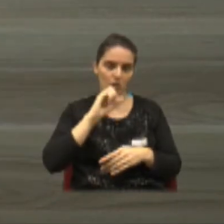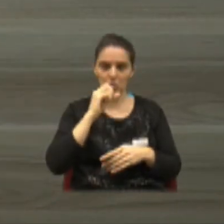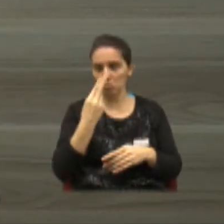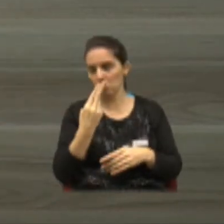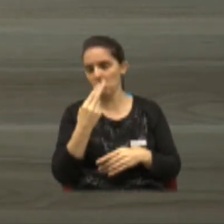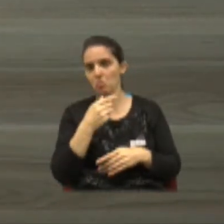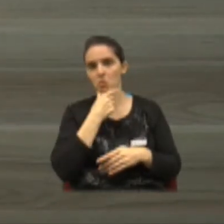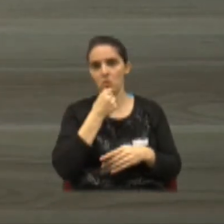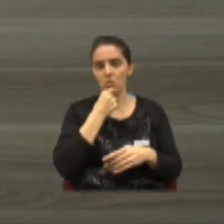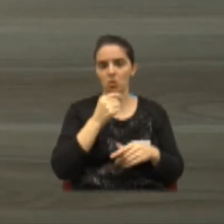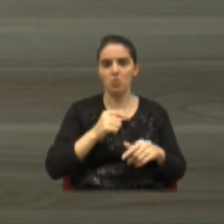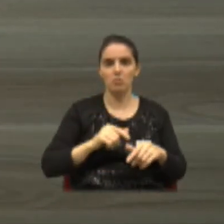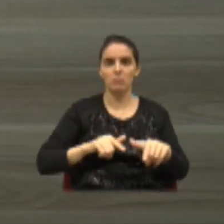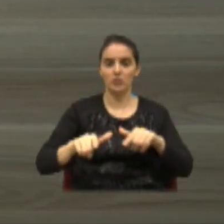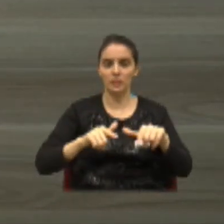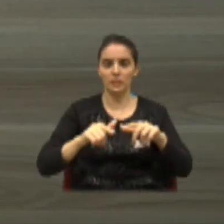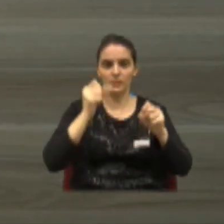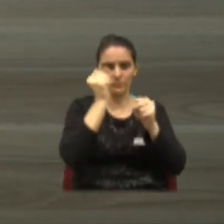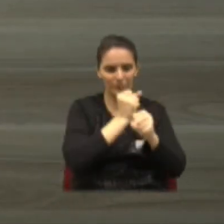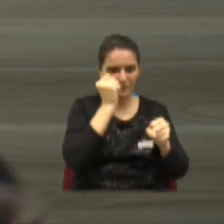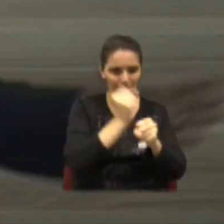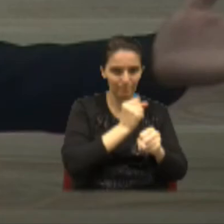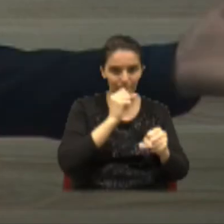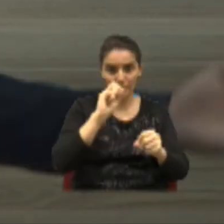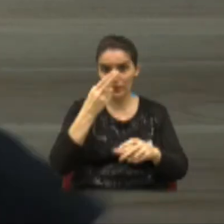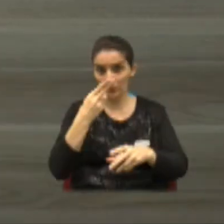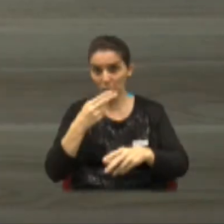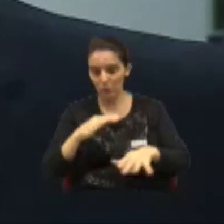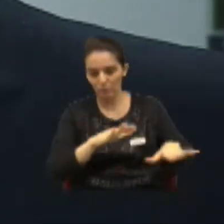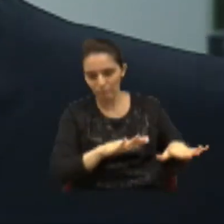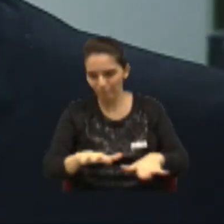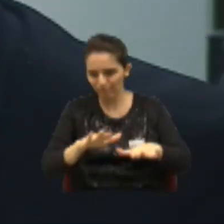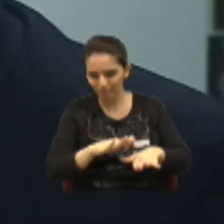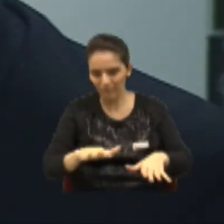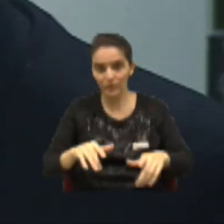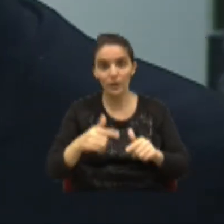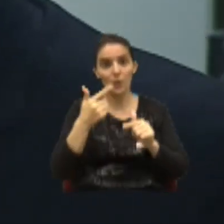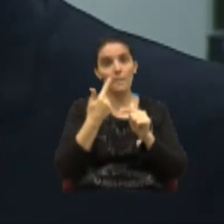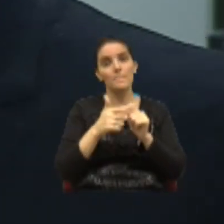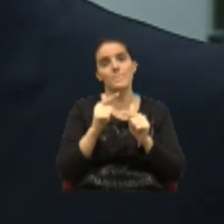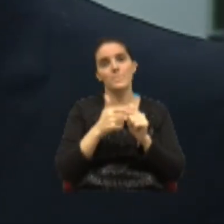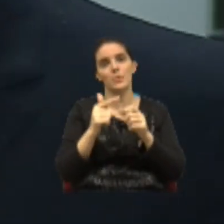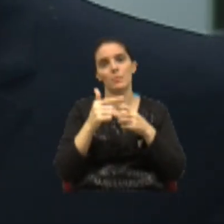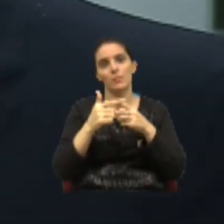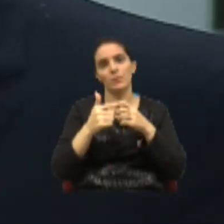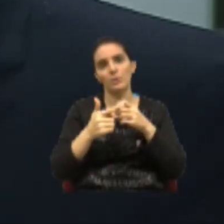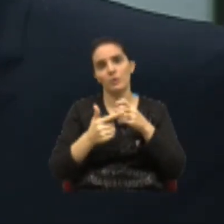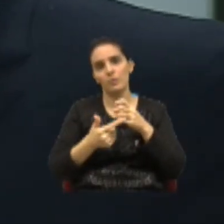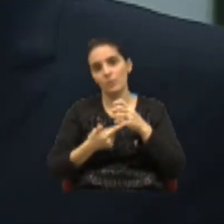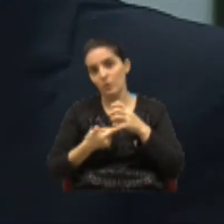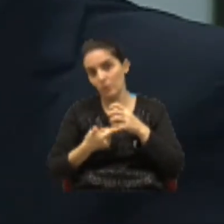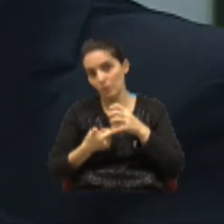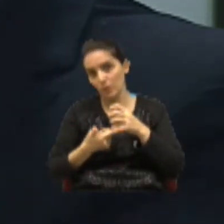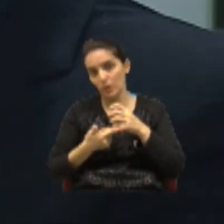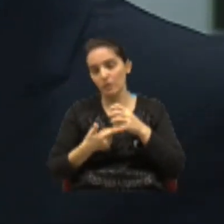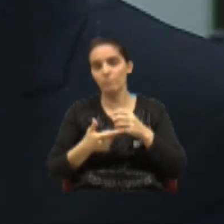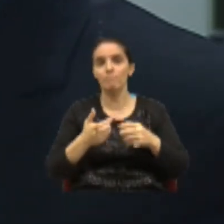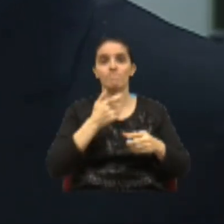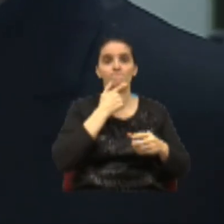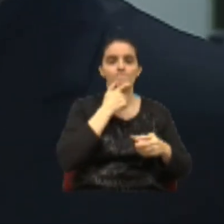na metalurgia, com problema de coluna, problema no quadril, tendinite, ou seja, os